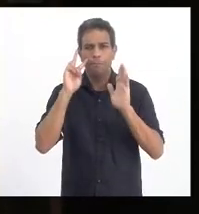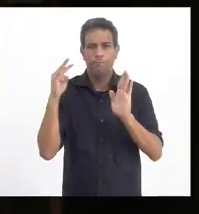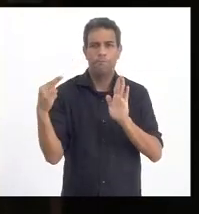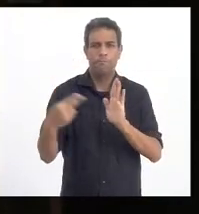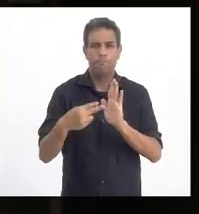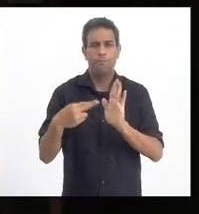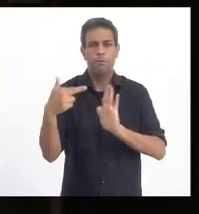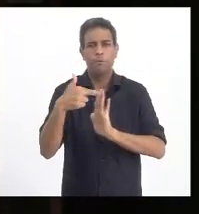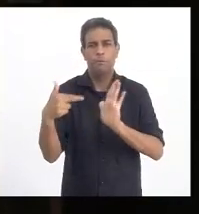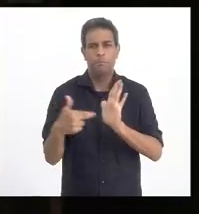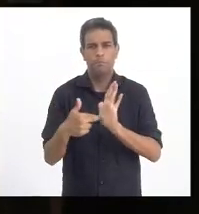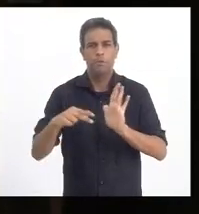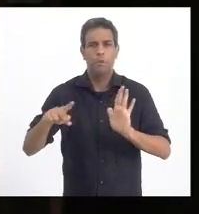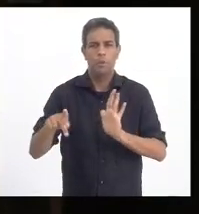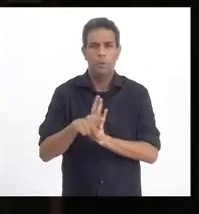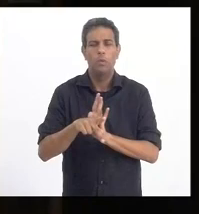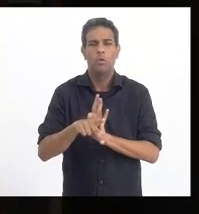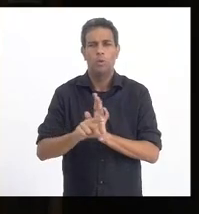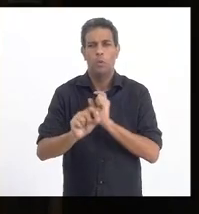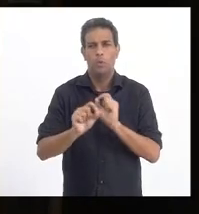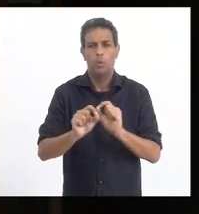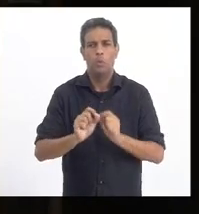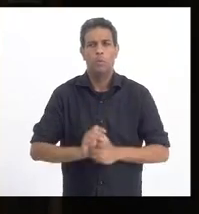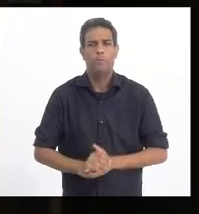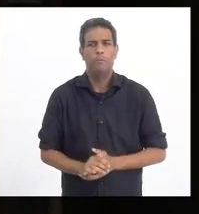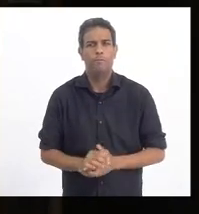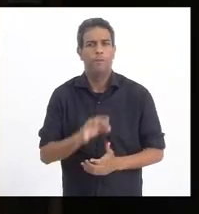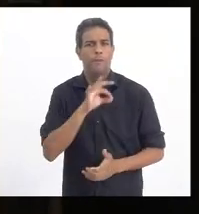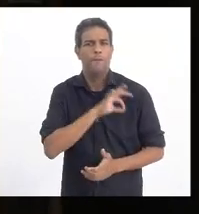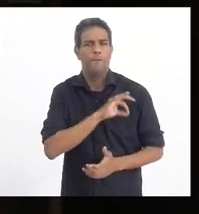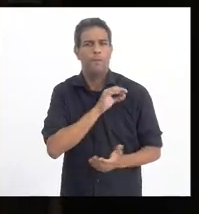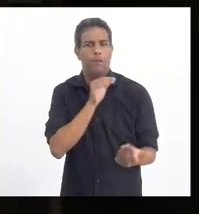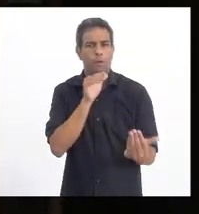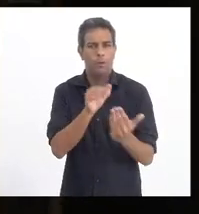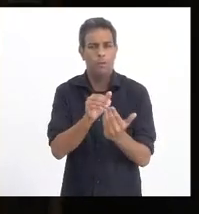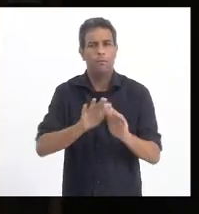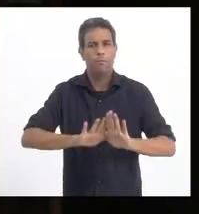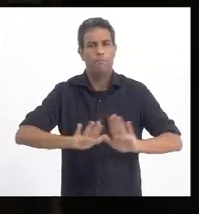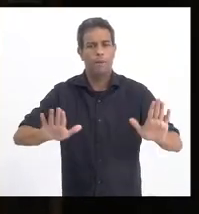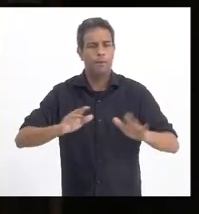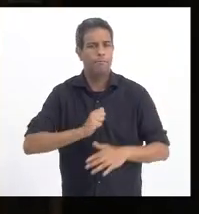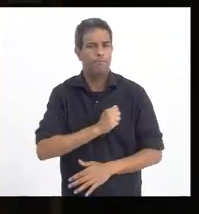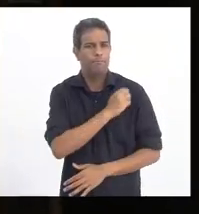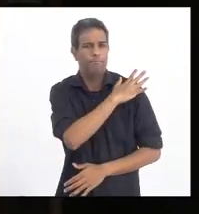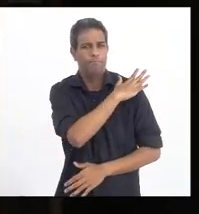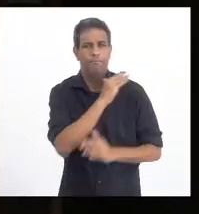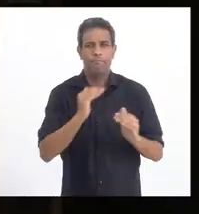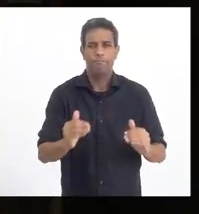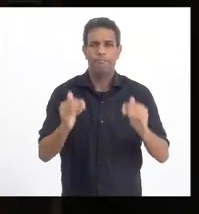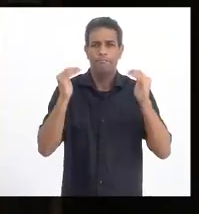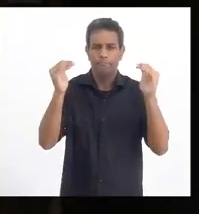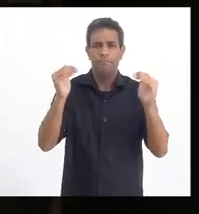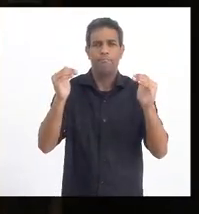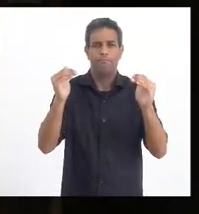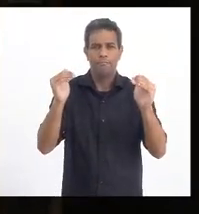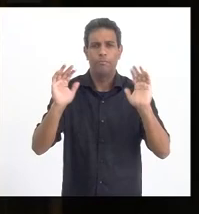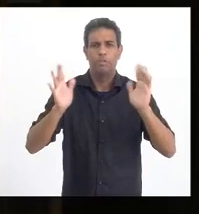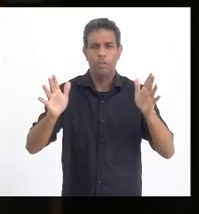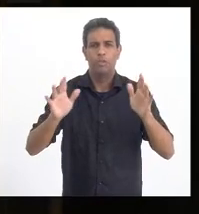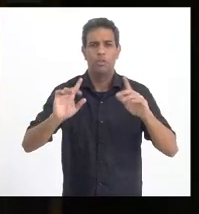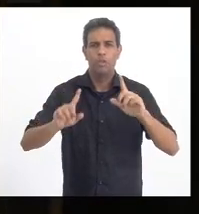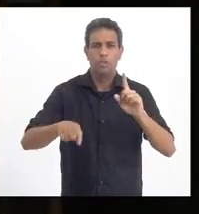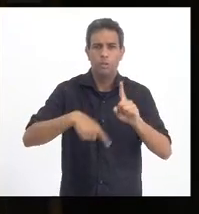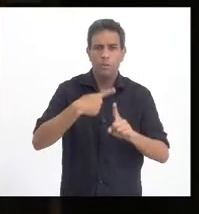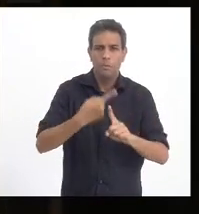dele efetivamente o valor correspondente Então se o militar era um Subtenente ia para casa com o